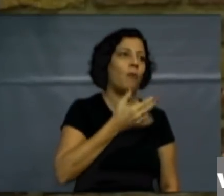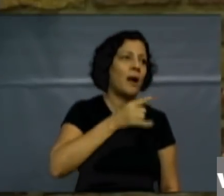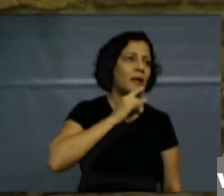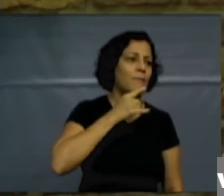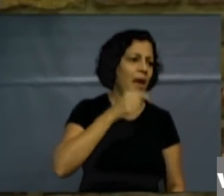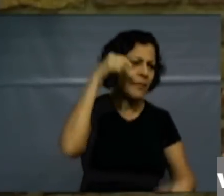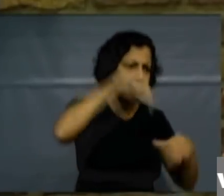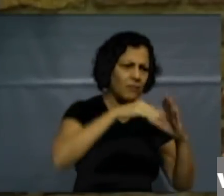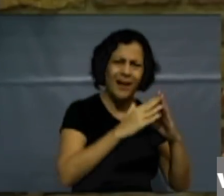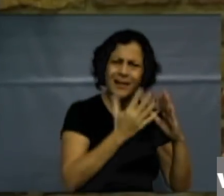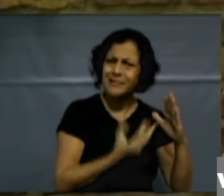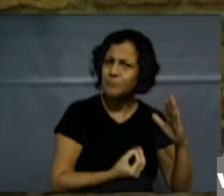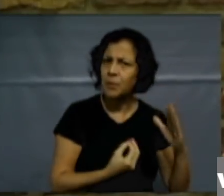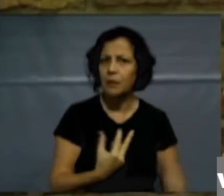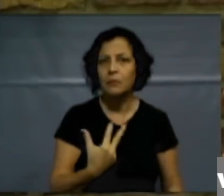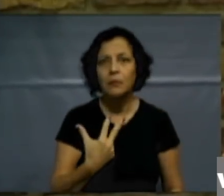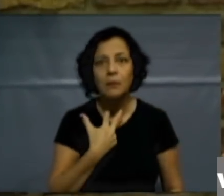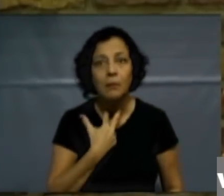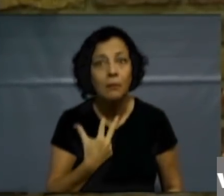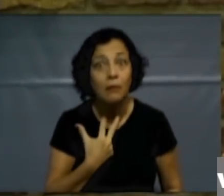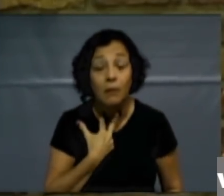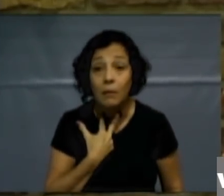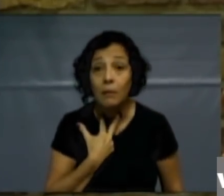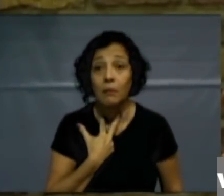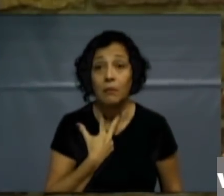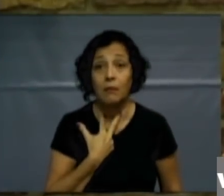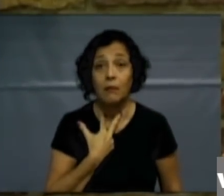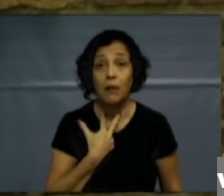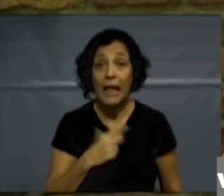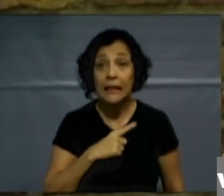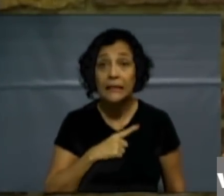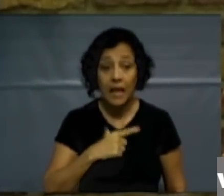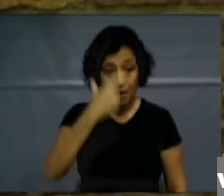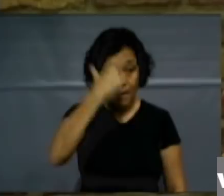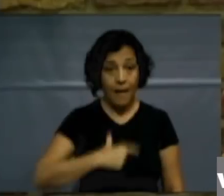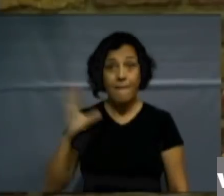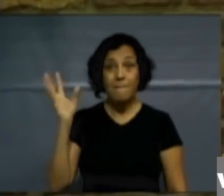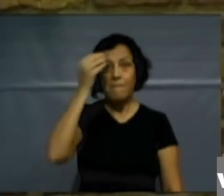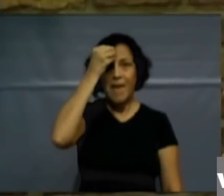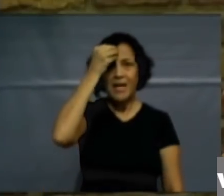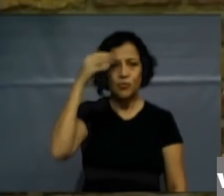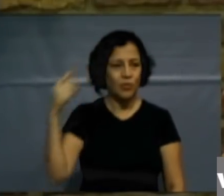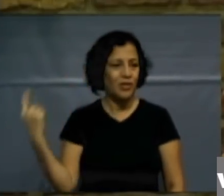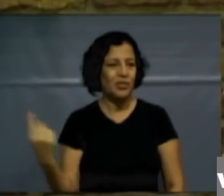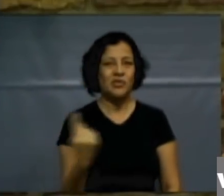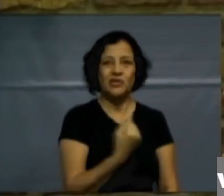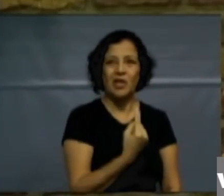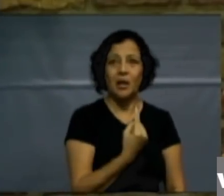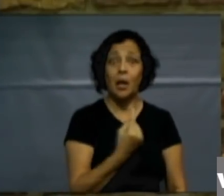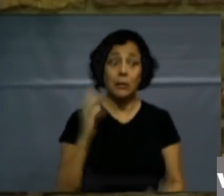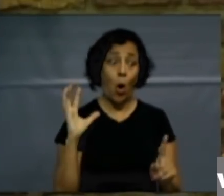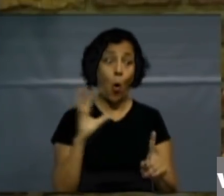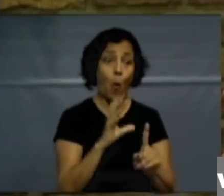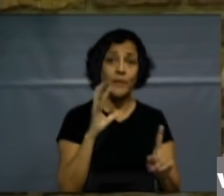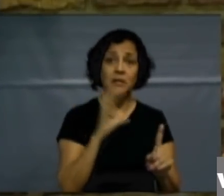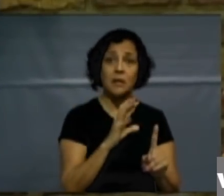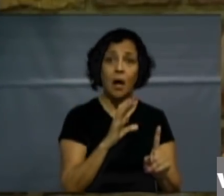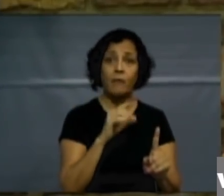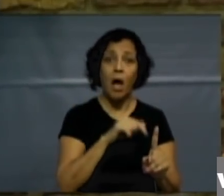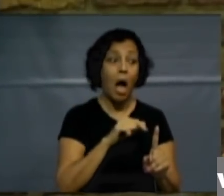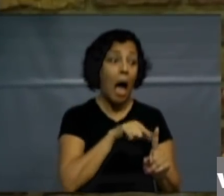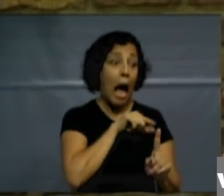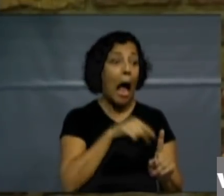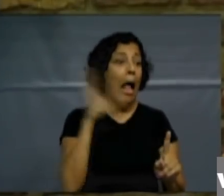casa espírita, ou obsediada, é a mesma coisa, tá? A pessoa chega obsediada na casa espírita, aí é